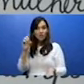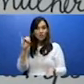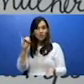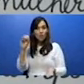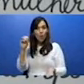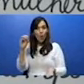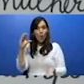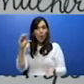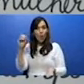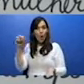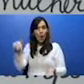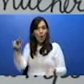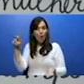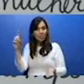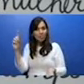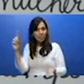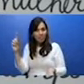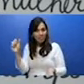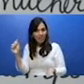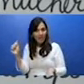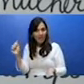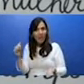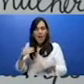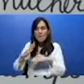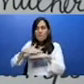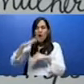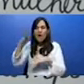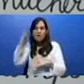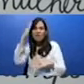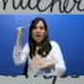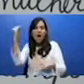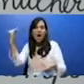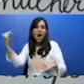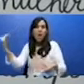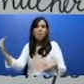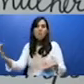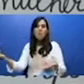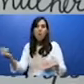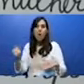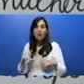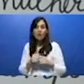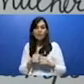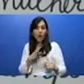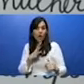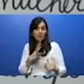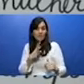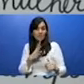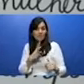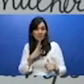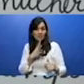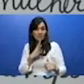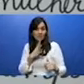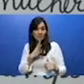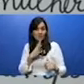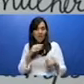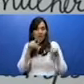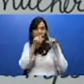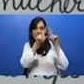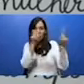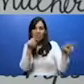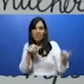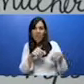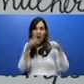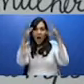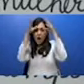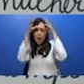mais notável e conhecida obra de Leonardo da Vinci. Então, terminei essa parte